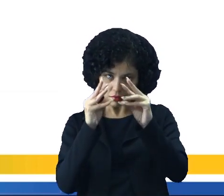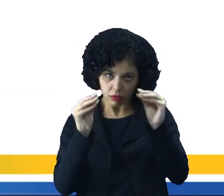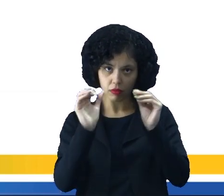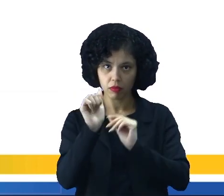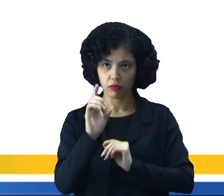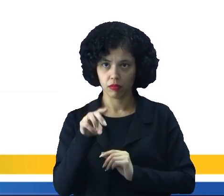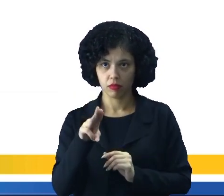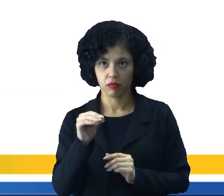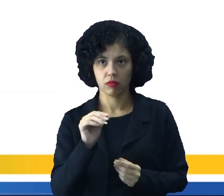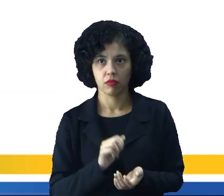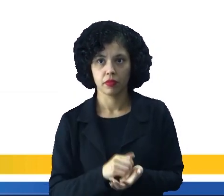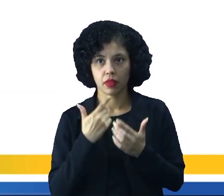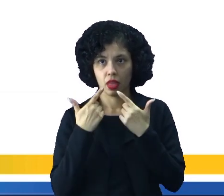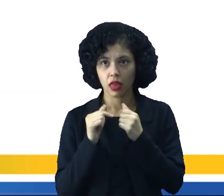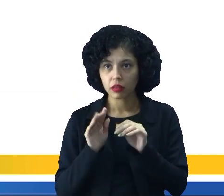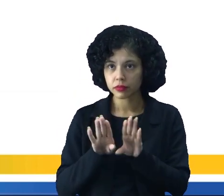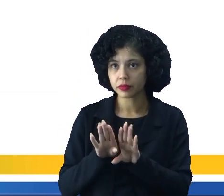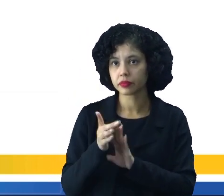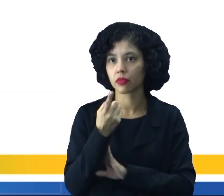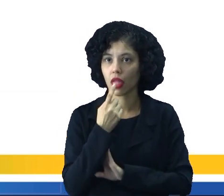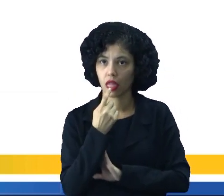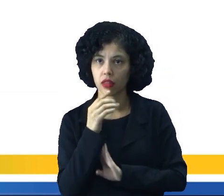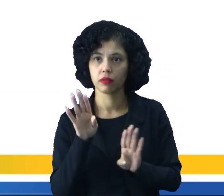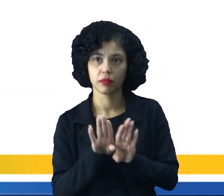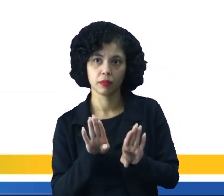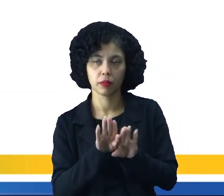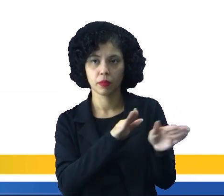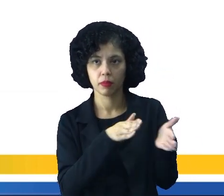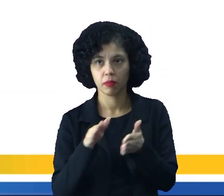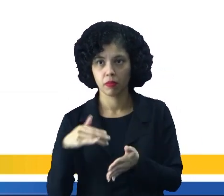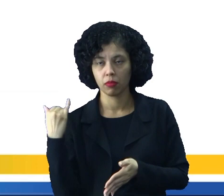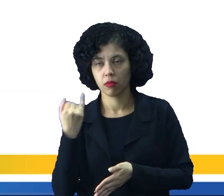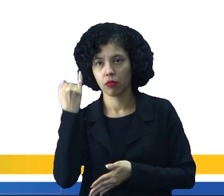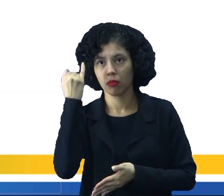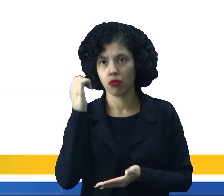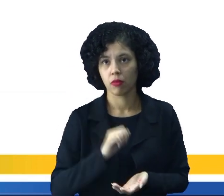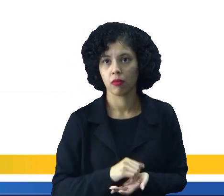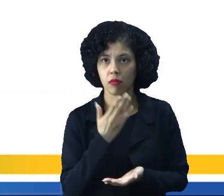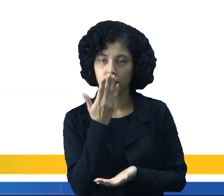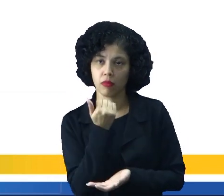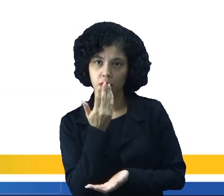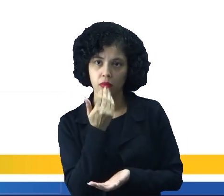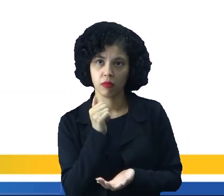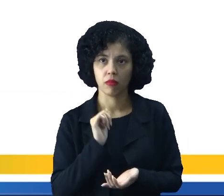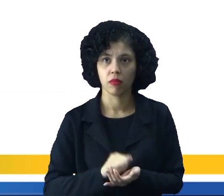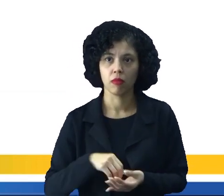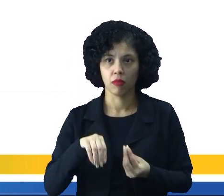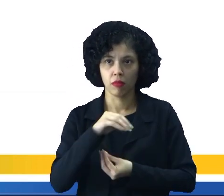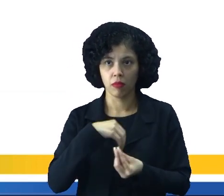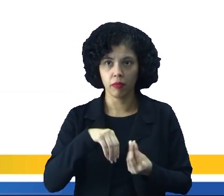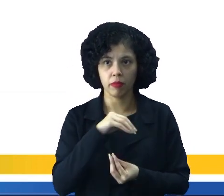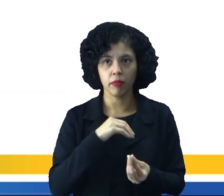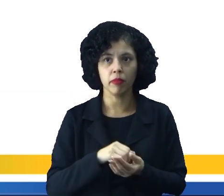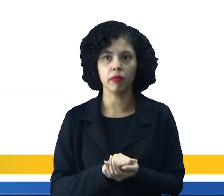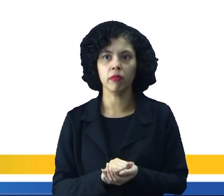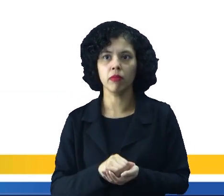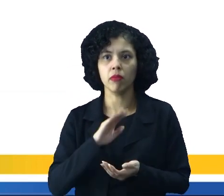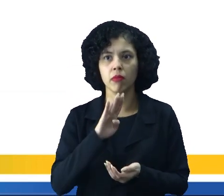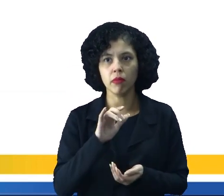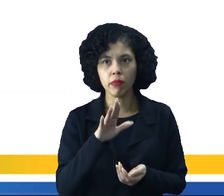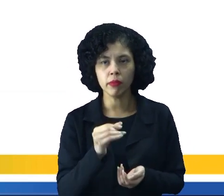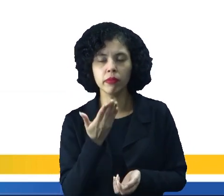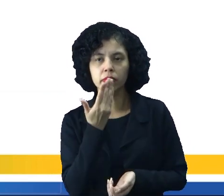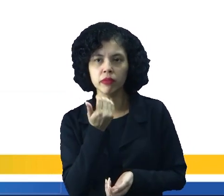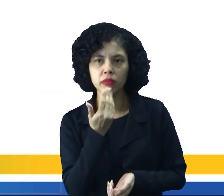amido. A língua também é importante nessa etapa, garantindo que o alimento se misture à saliva e forma o chamado bolo